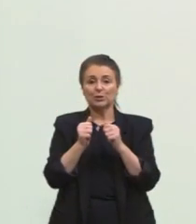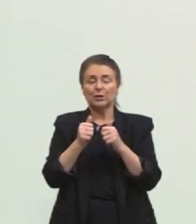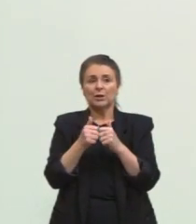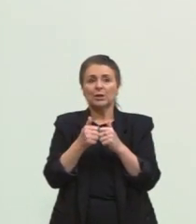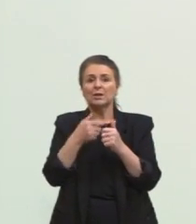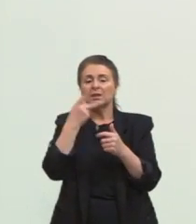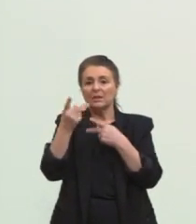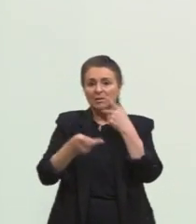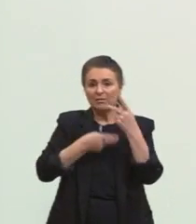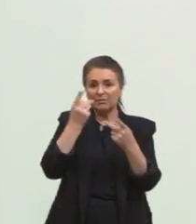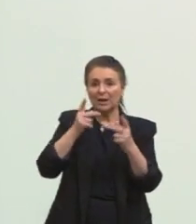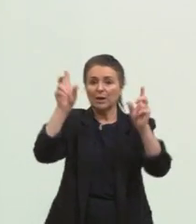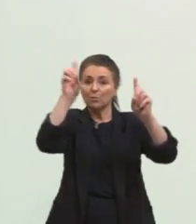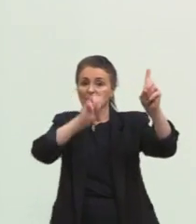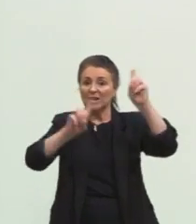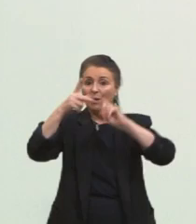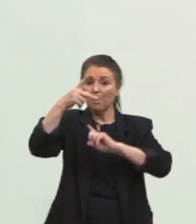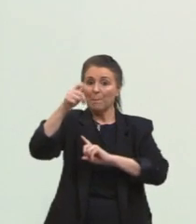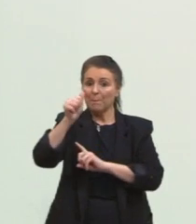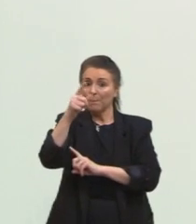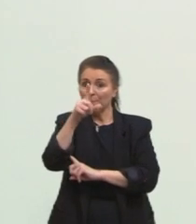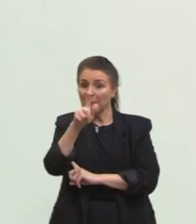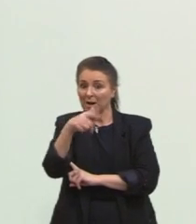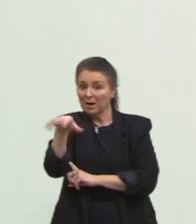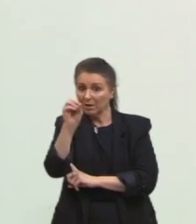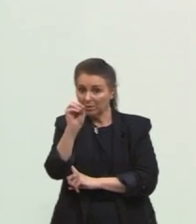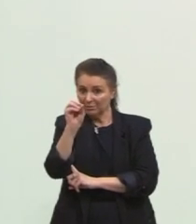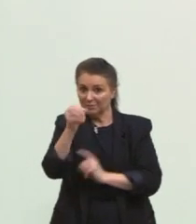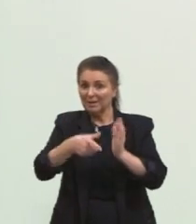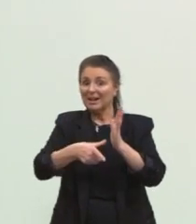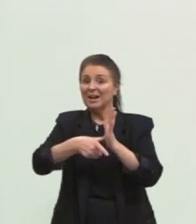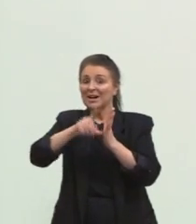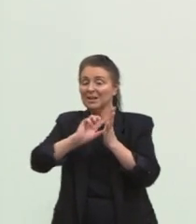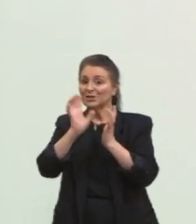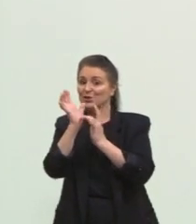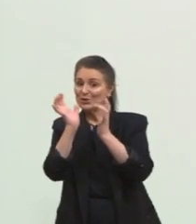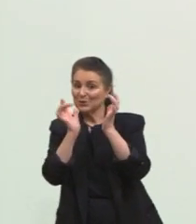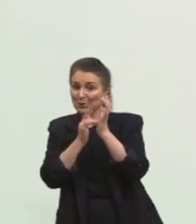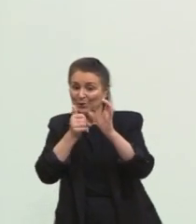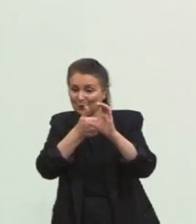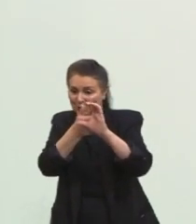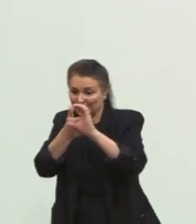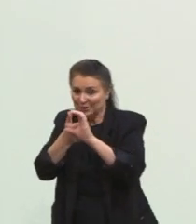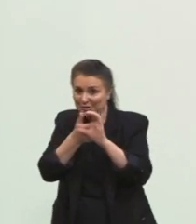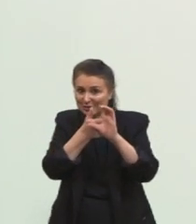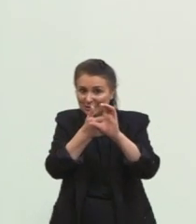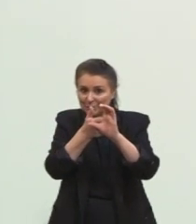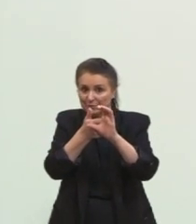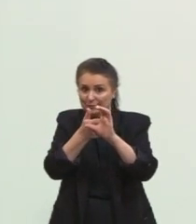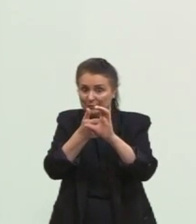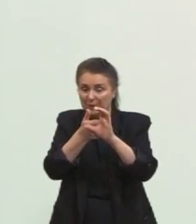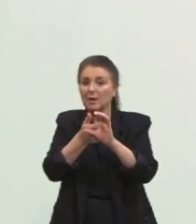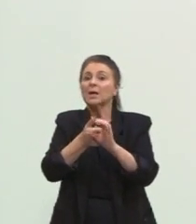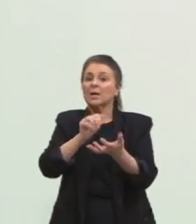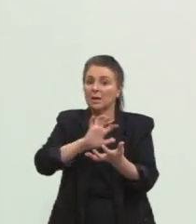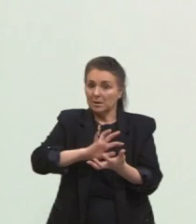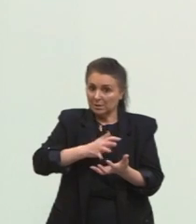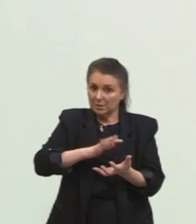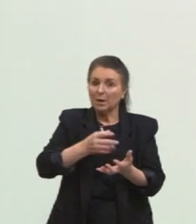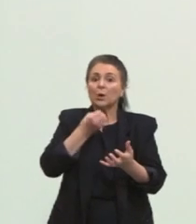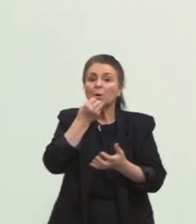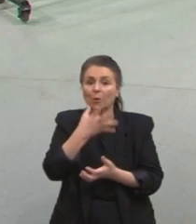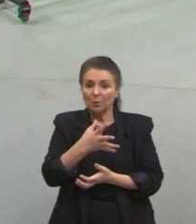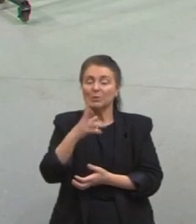anterior até o cristianismo então é bem legal pesquisar um pouco esses enredos que contam a história do Brasil a história do próprio carnaval